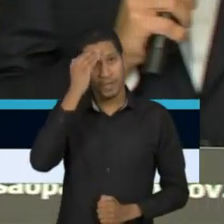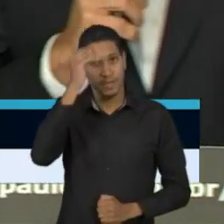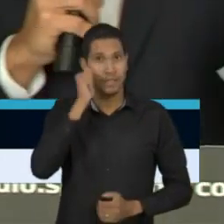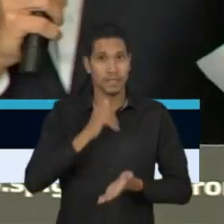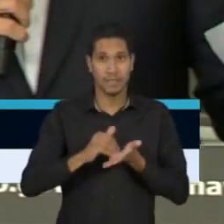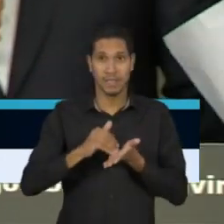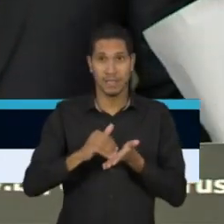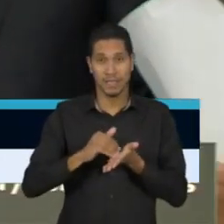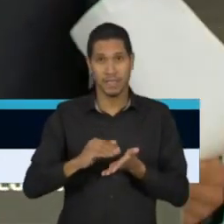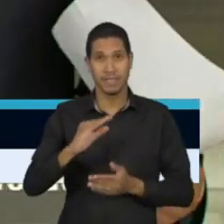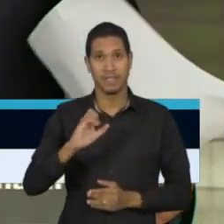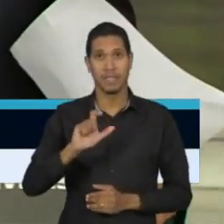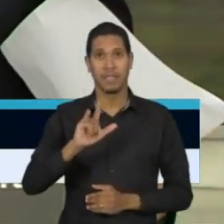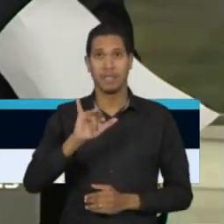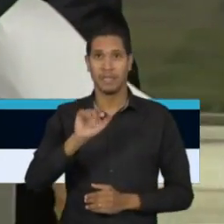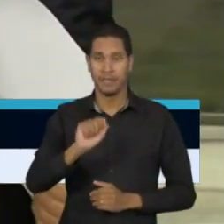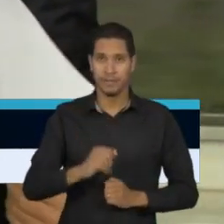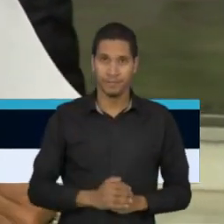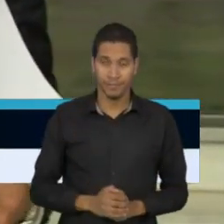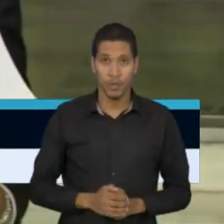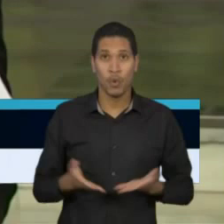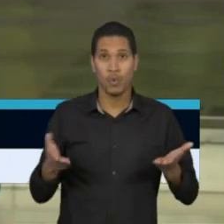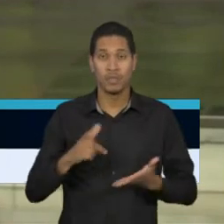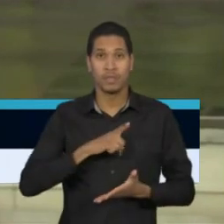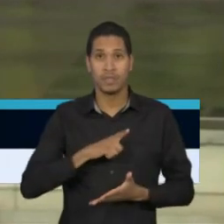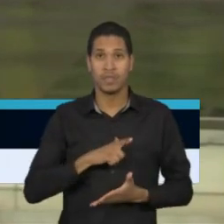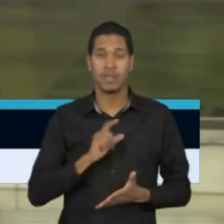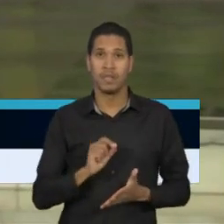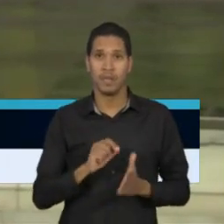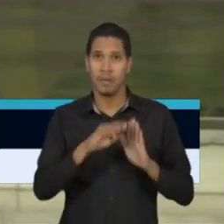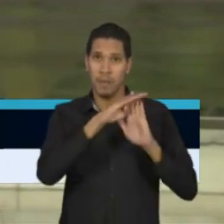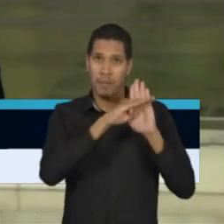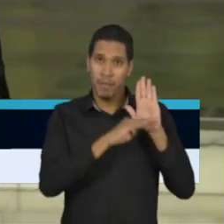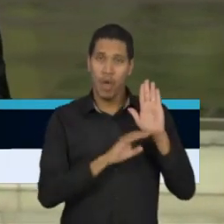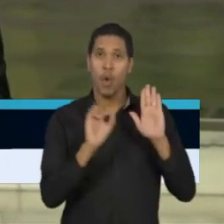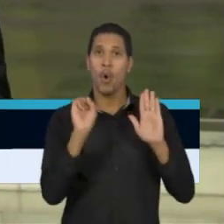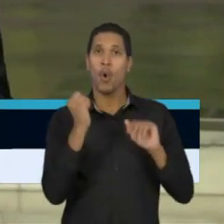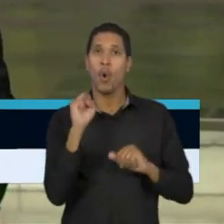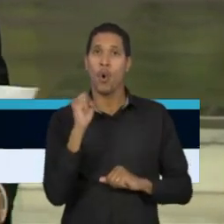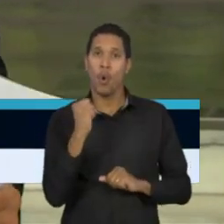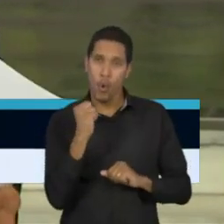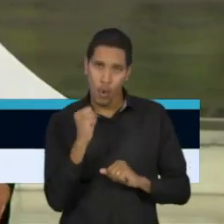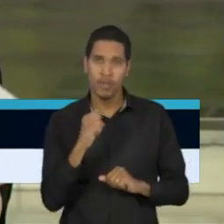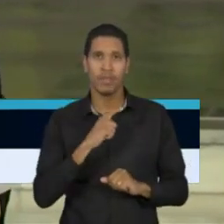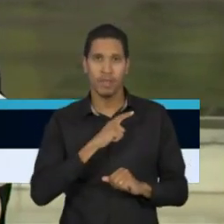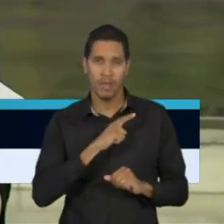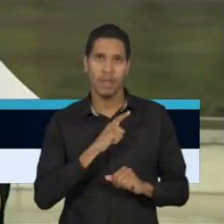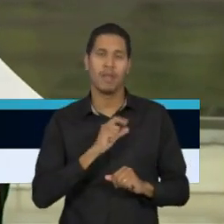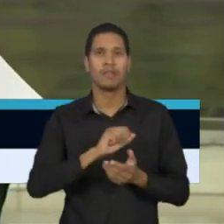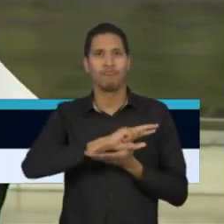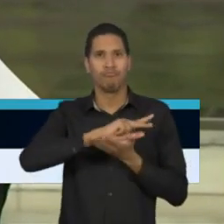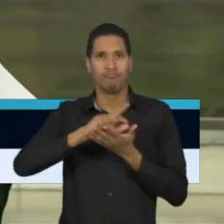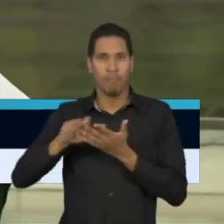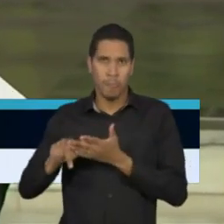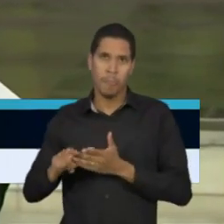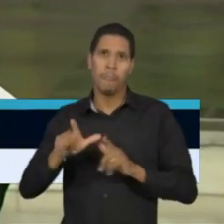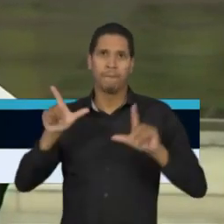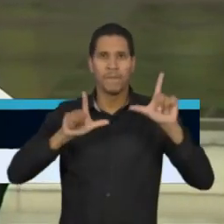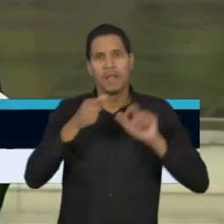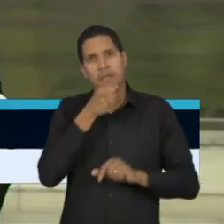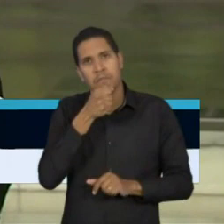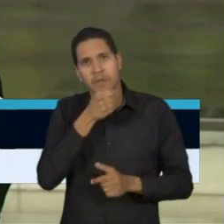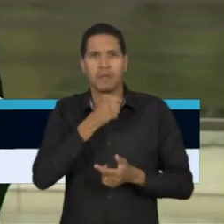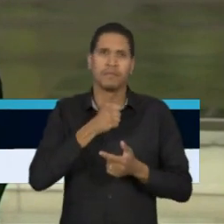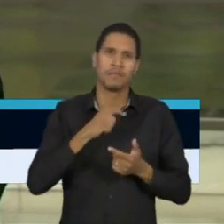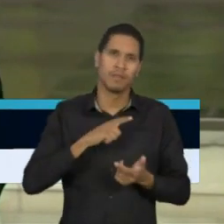Parnes. Nós temos 8 veículos de comunicação que farão perguntas, já estão aqui inscritos. Peço